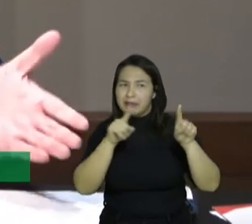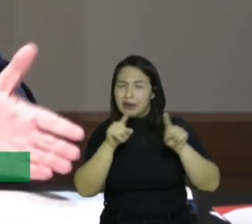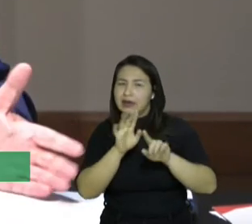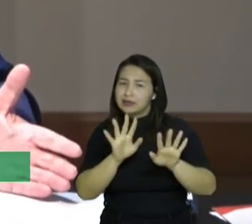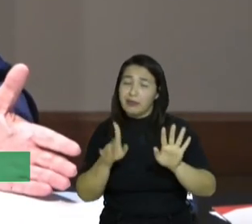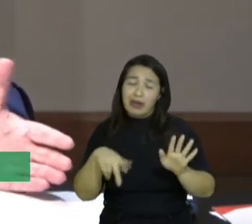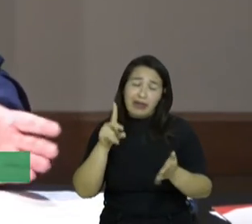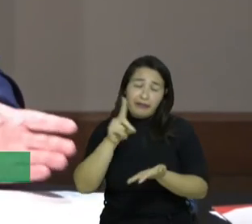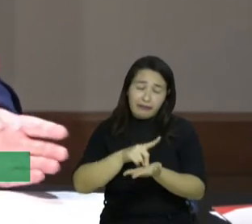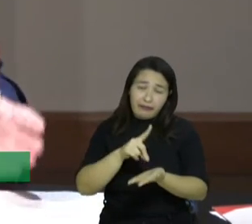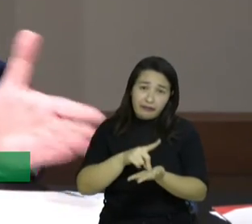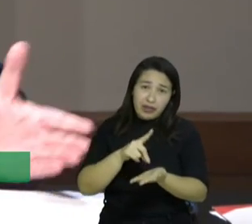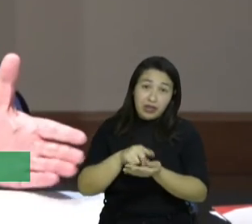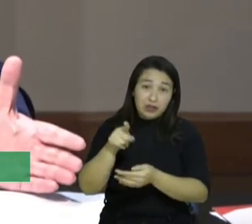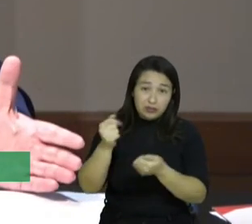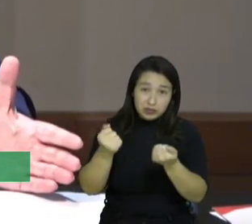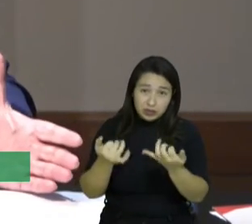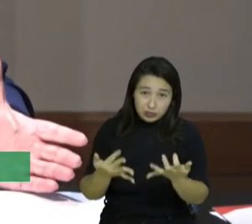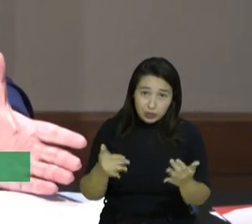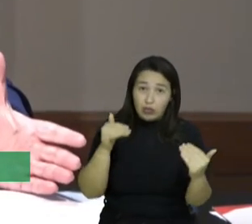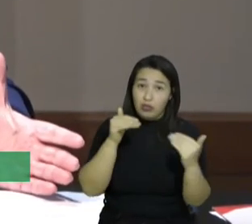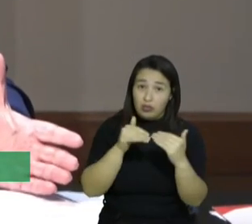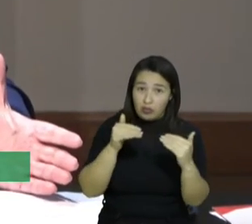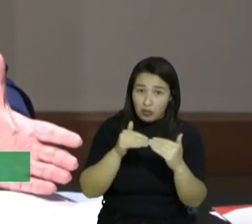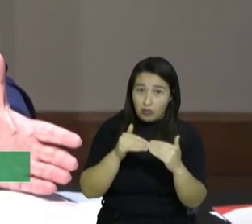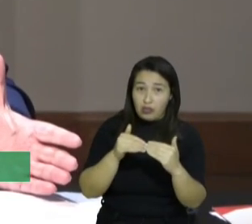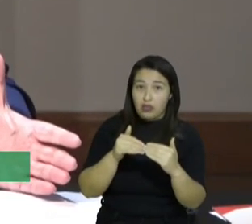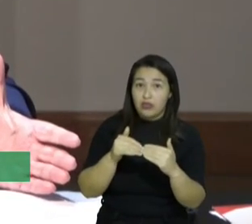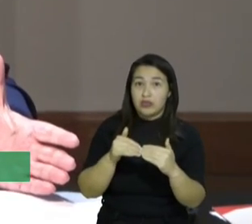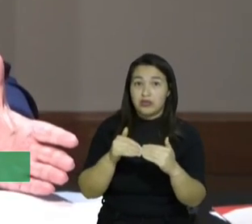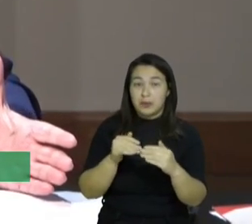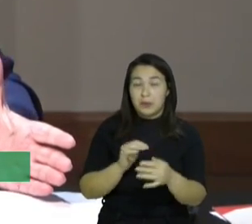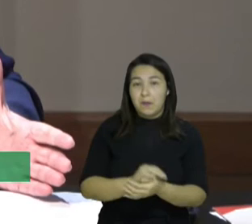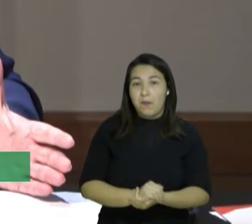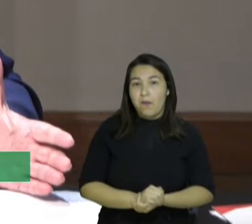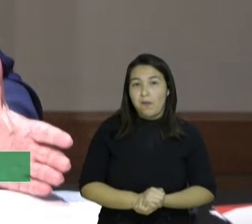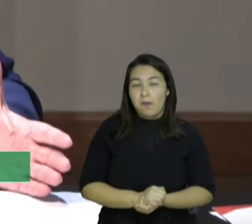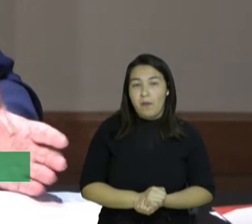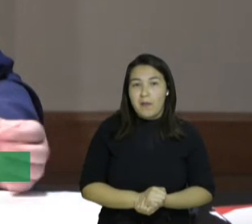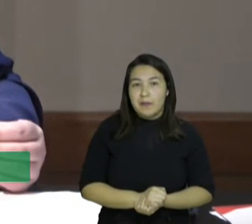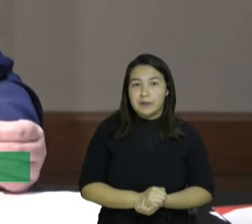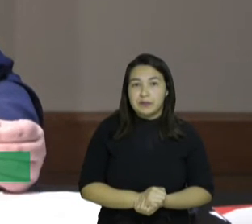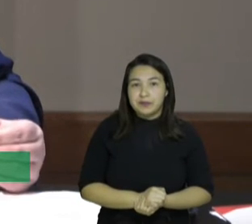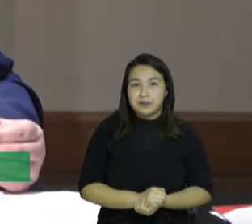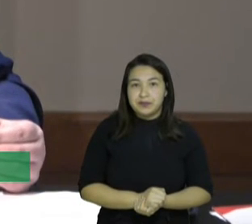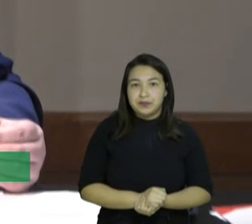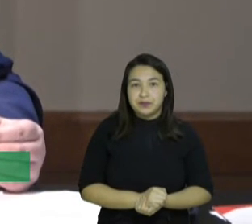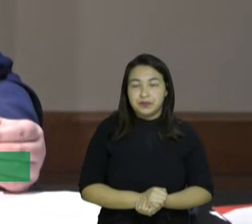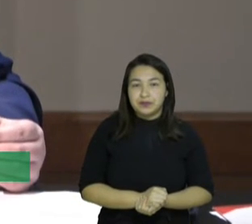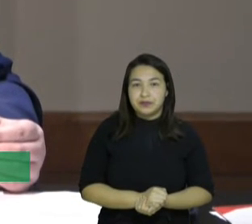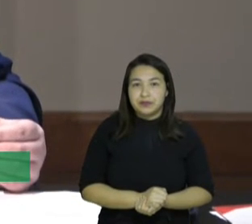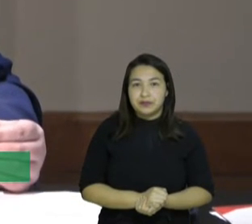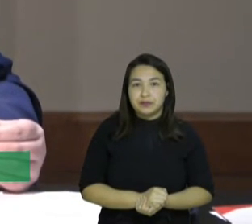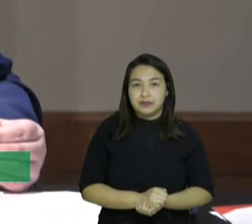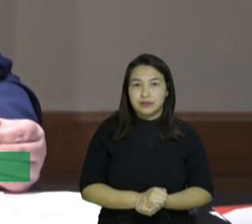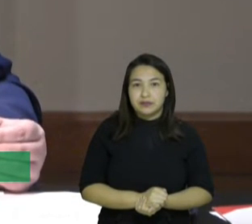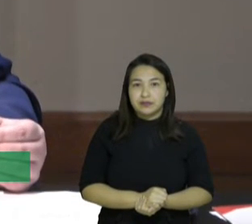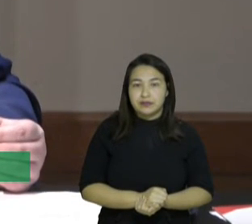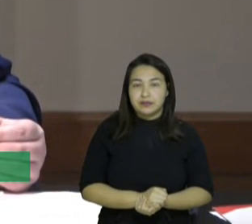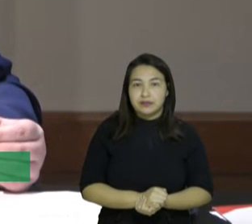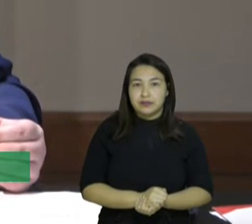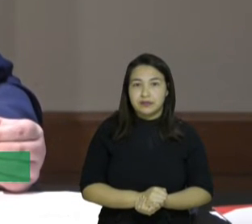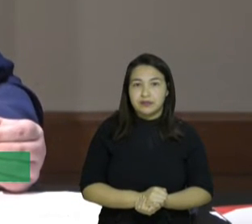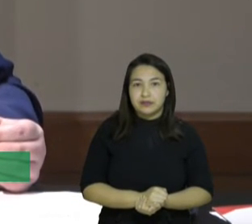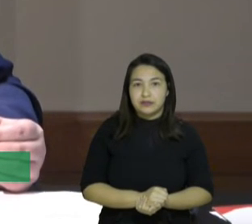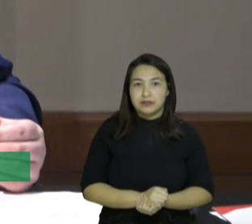um fato né que a senhora trouxe eu concordo Estamos na mesma página com relação a isso eh daqui